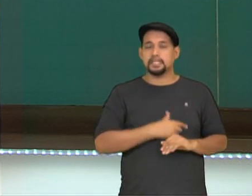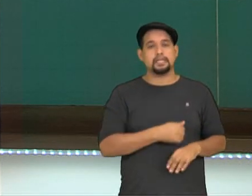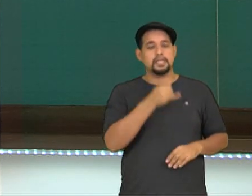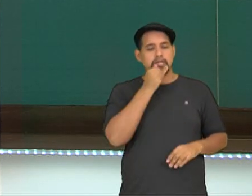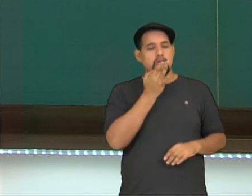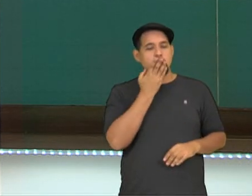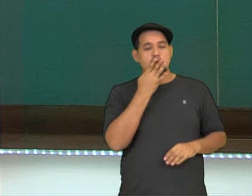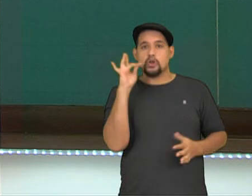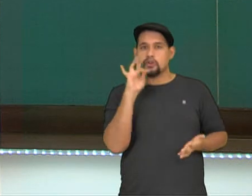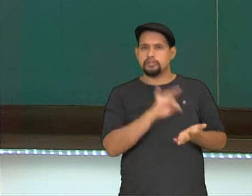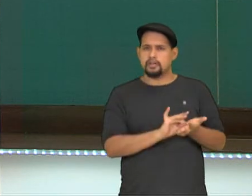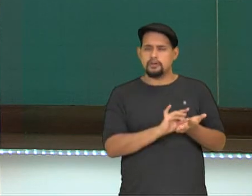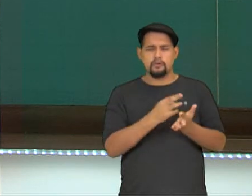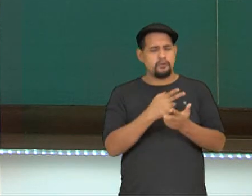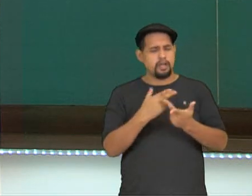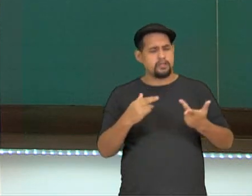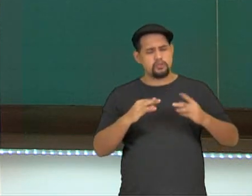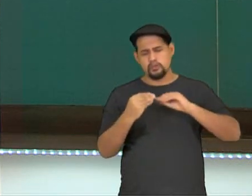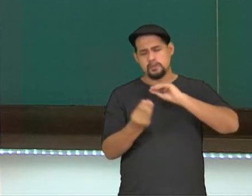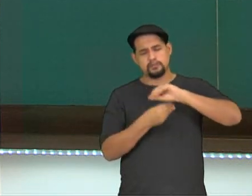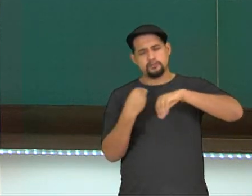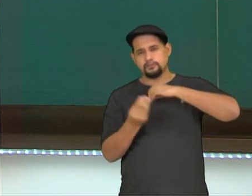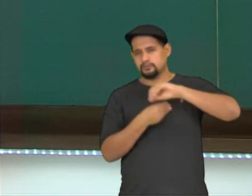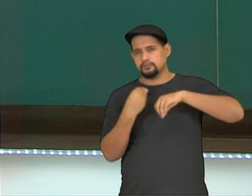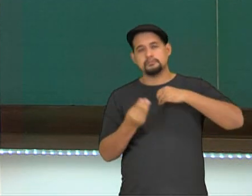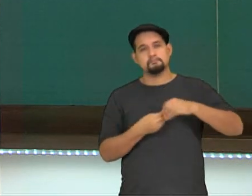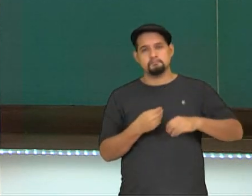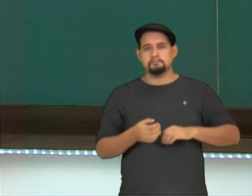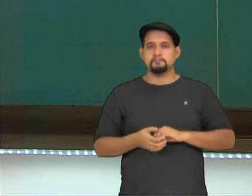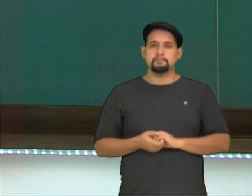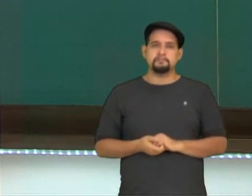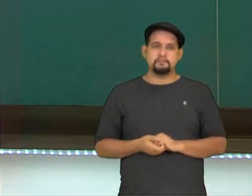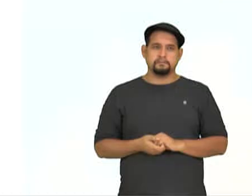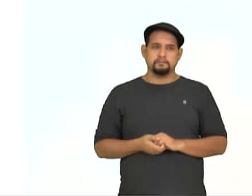são as cores originais. O resto é tudo mistura que nós temos.